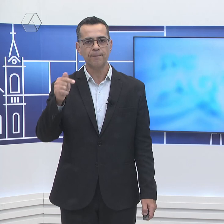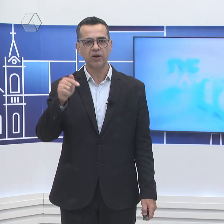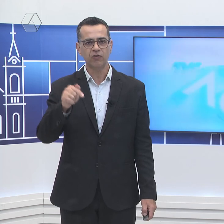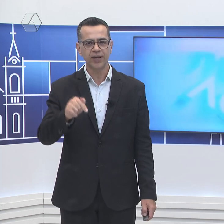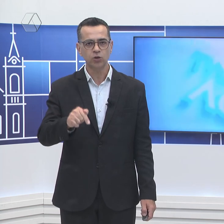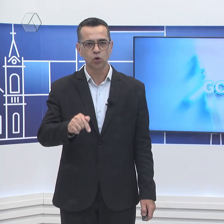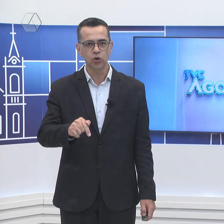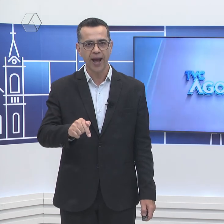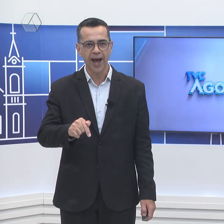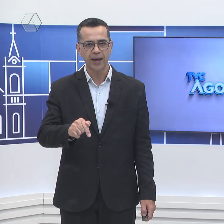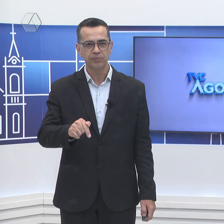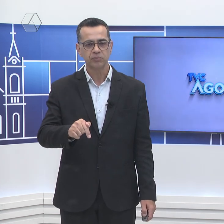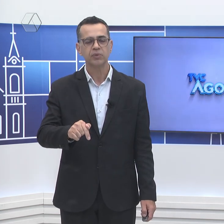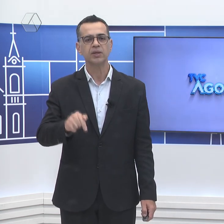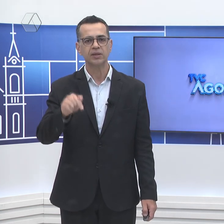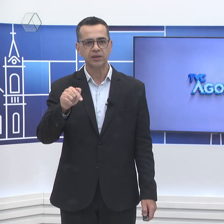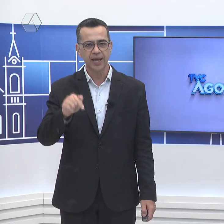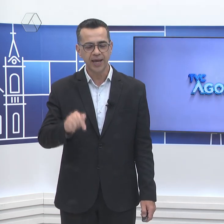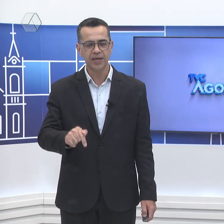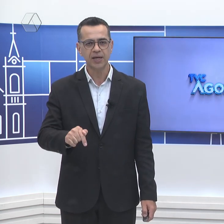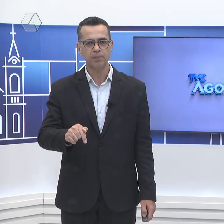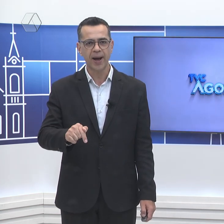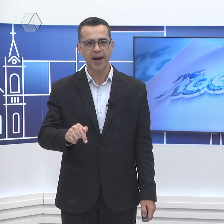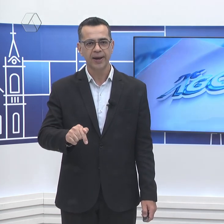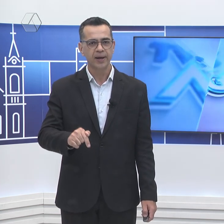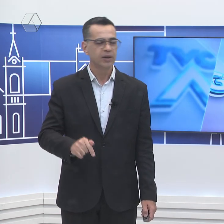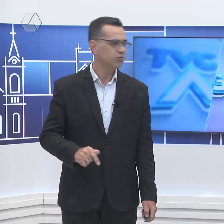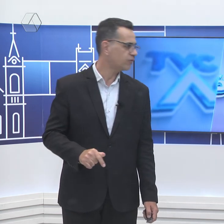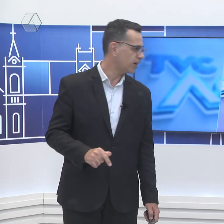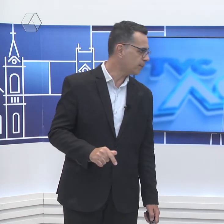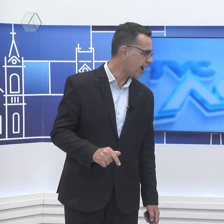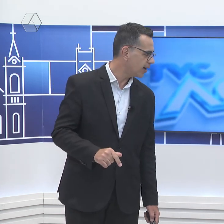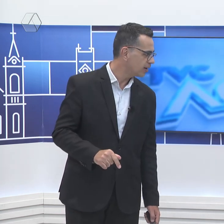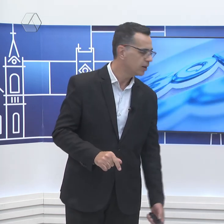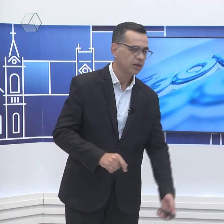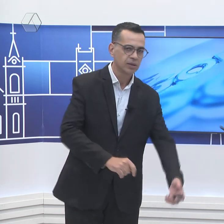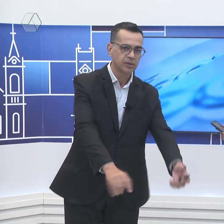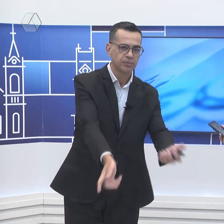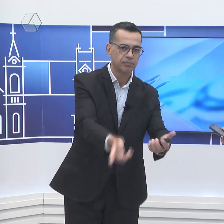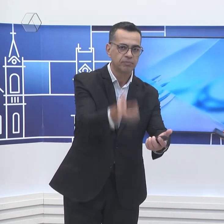da prefeitura. Tem que limpar. Não vai limpar?